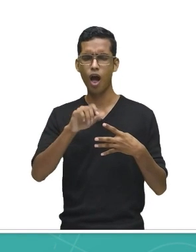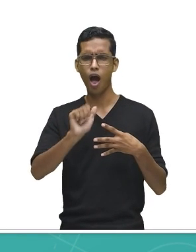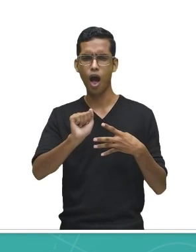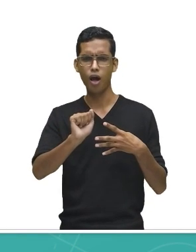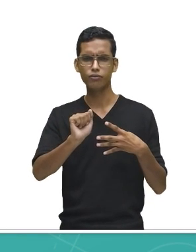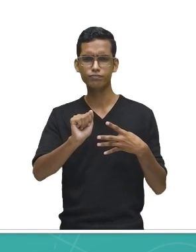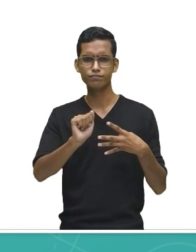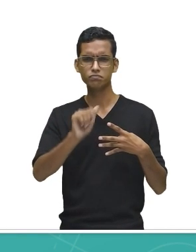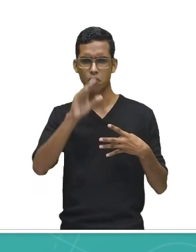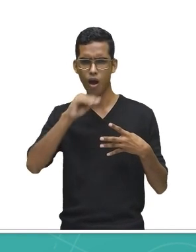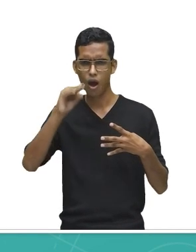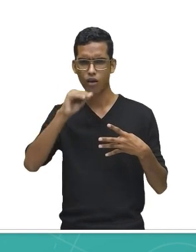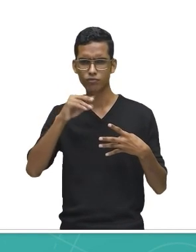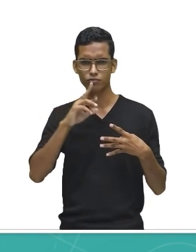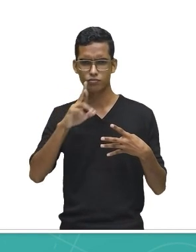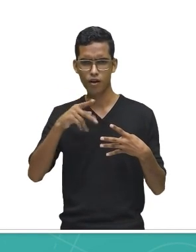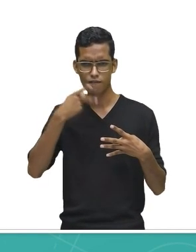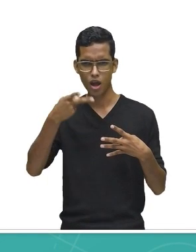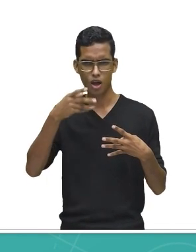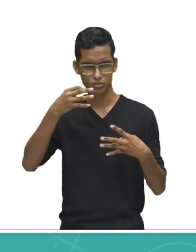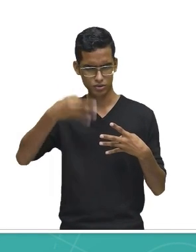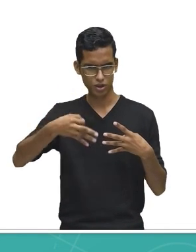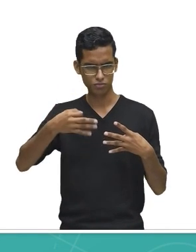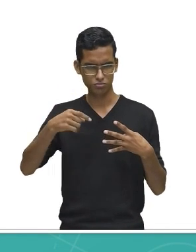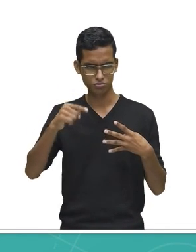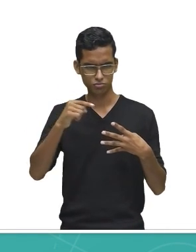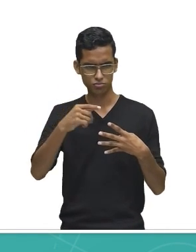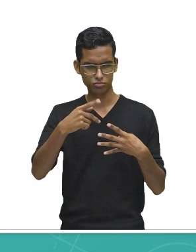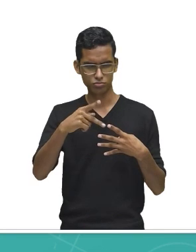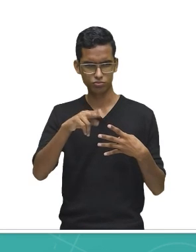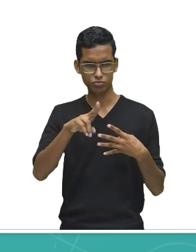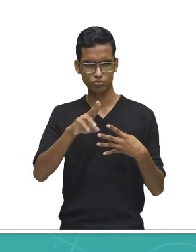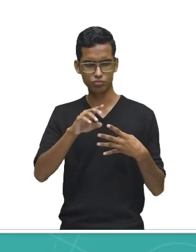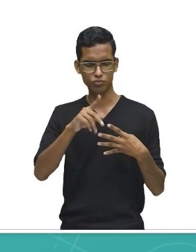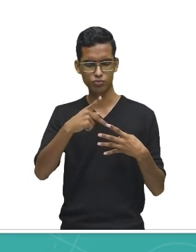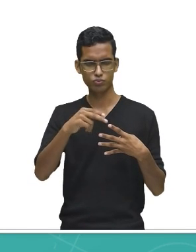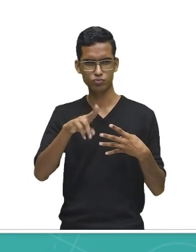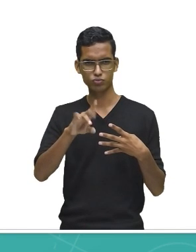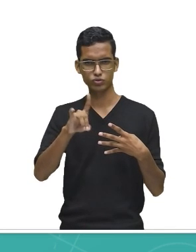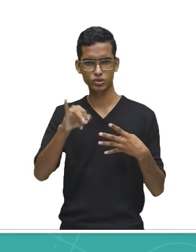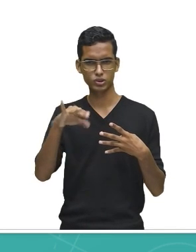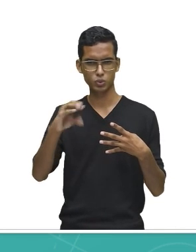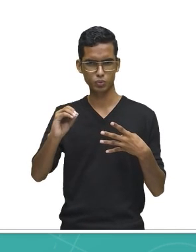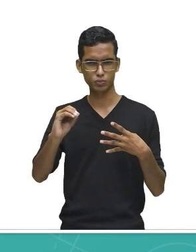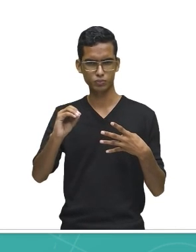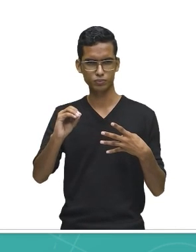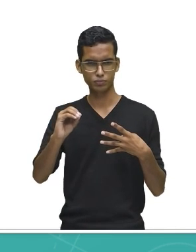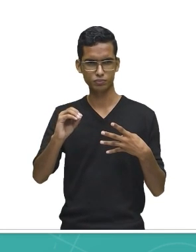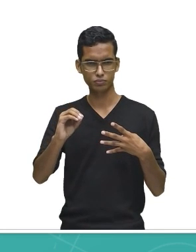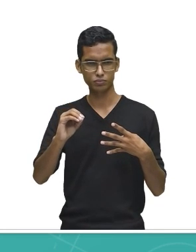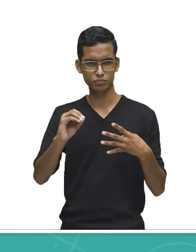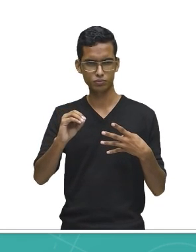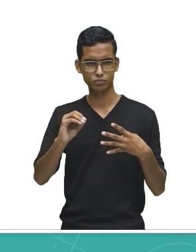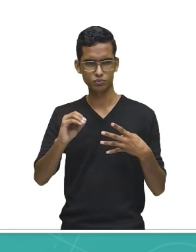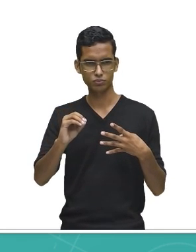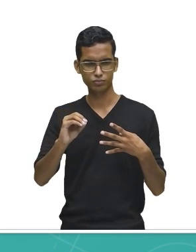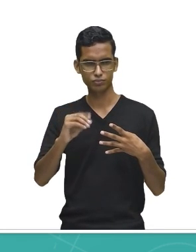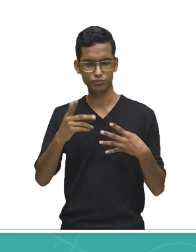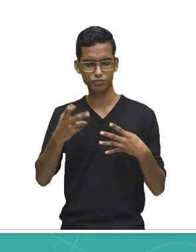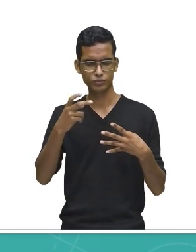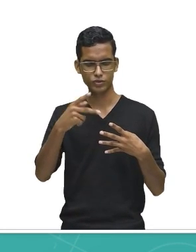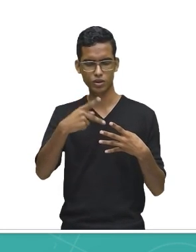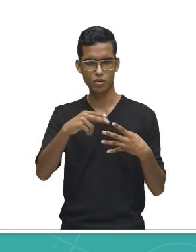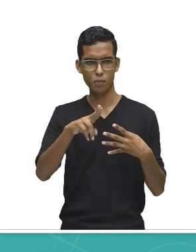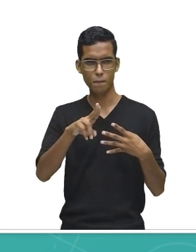Ou púdico, perdão, porque aqui da forma que está escrita, né? A sílaba destacada